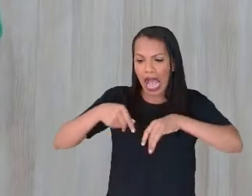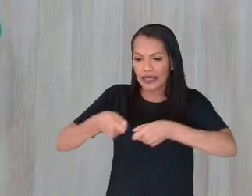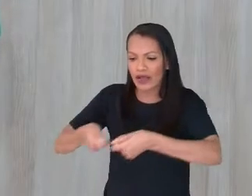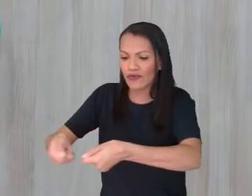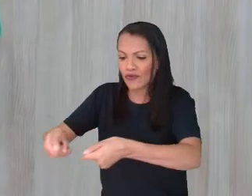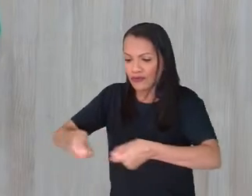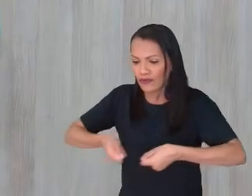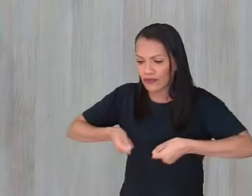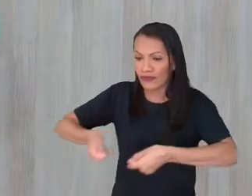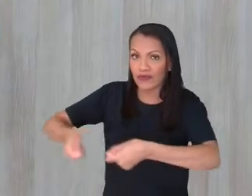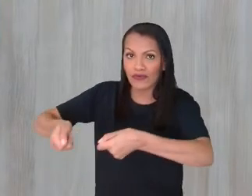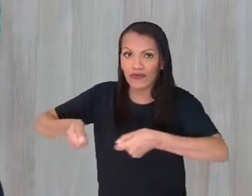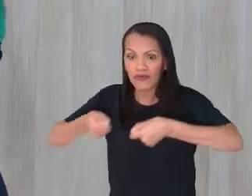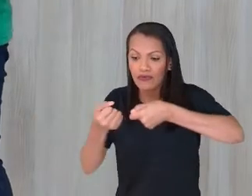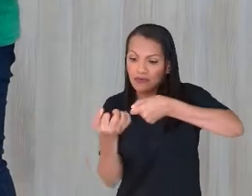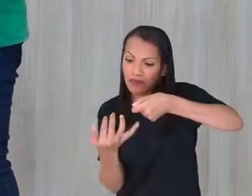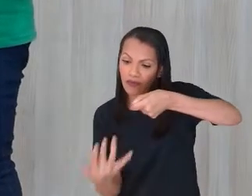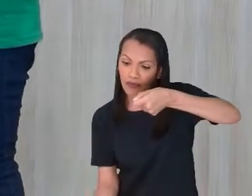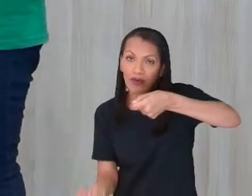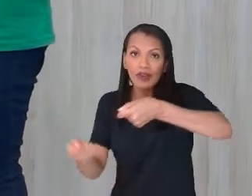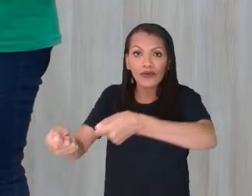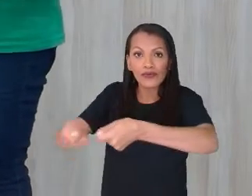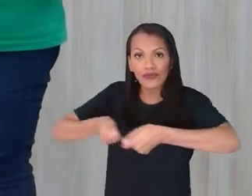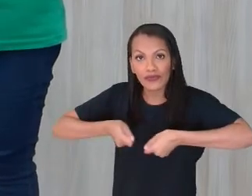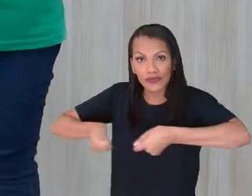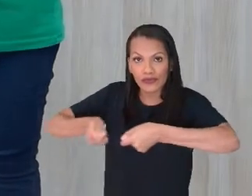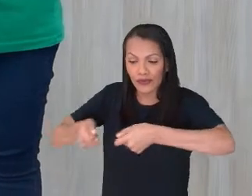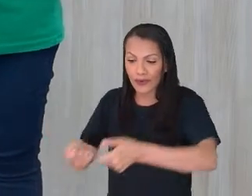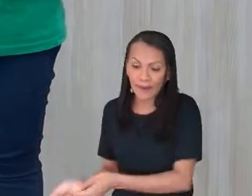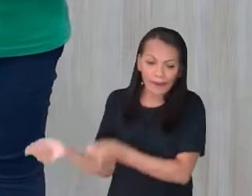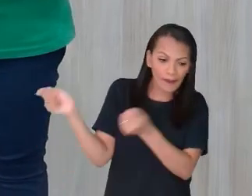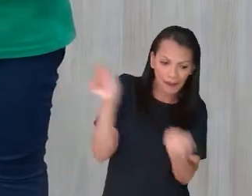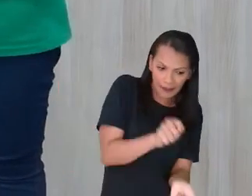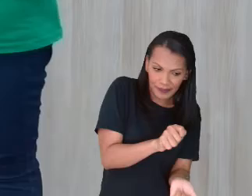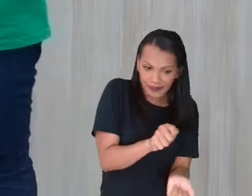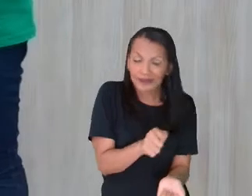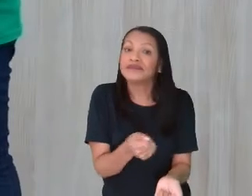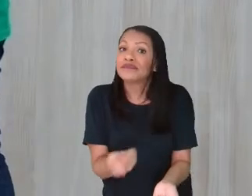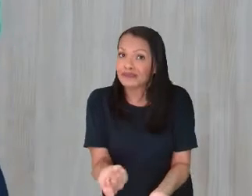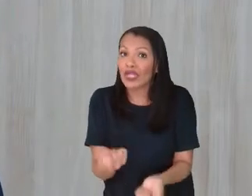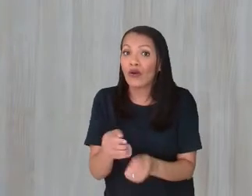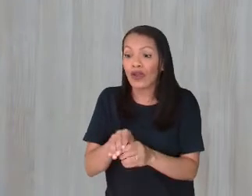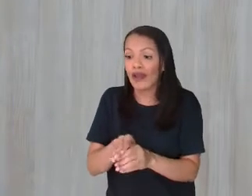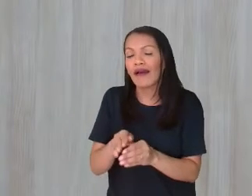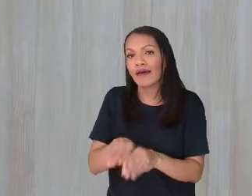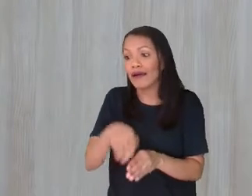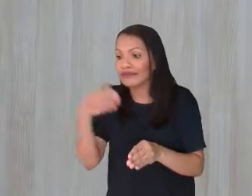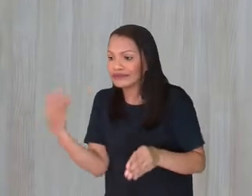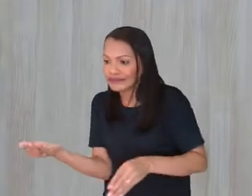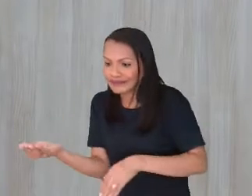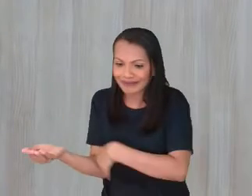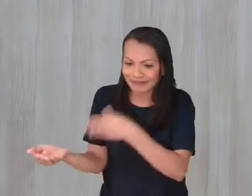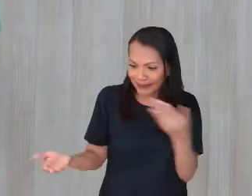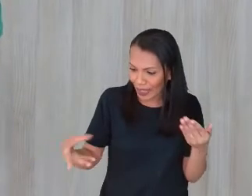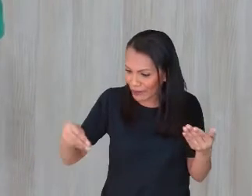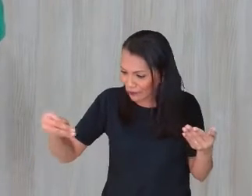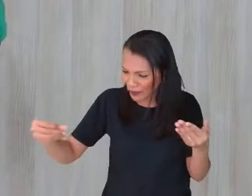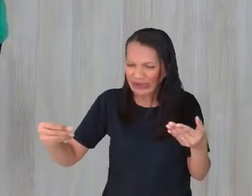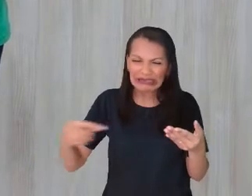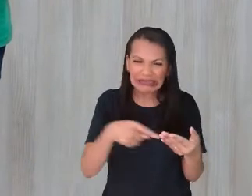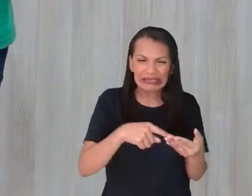no nosso dia a dia. Mas vamos ver o que nós temos. Nós temos hoje a separação de mistura homogênea, que é